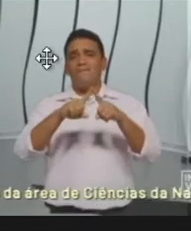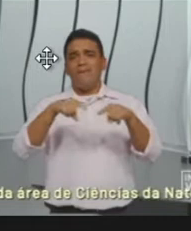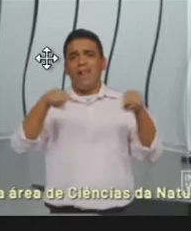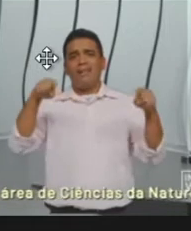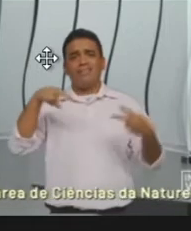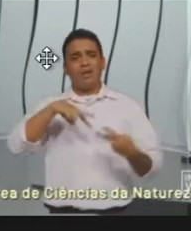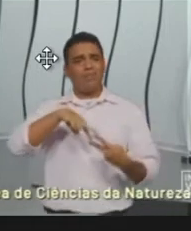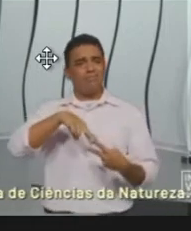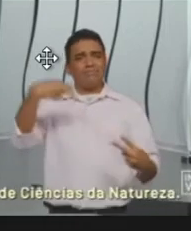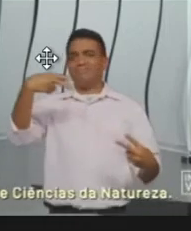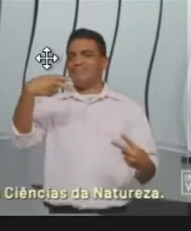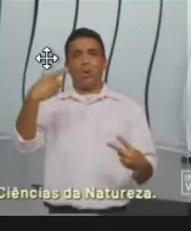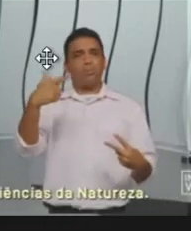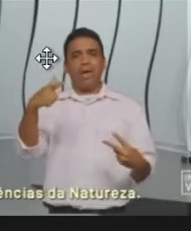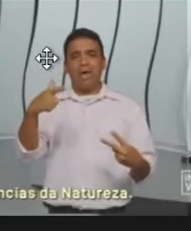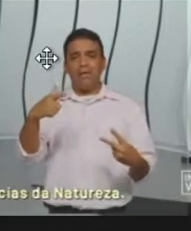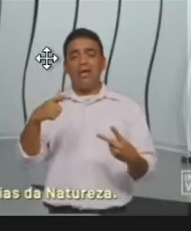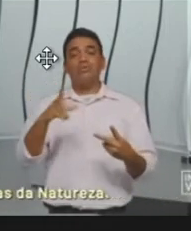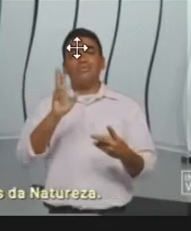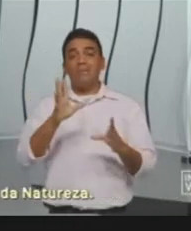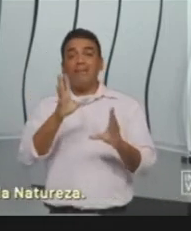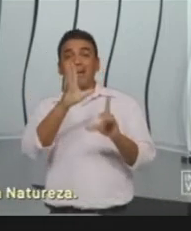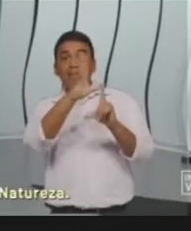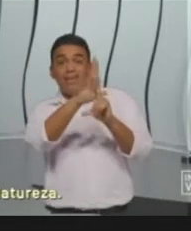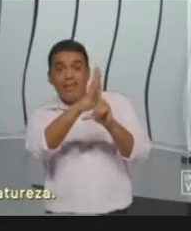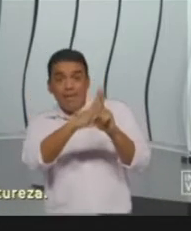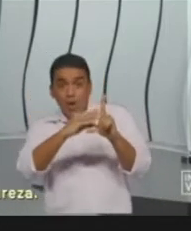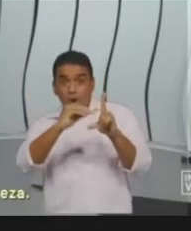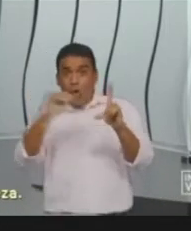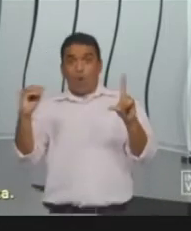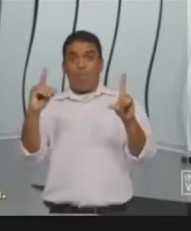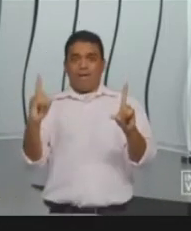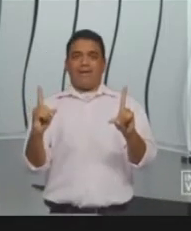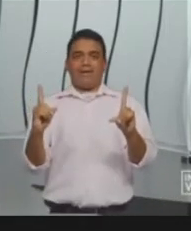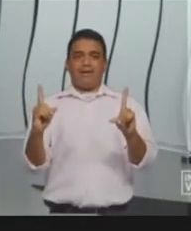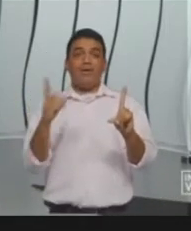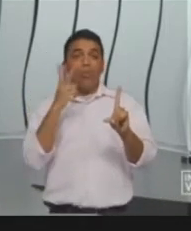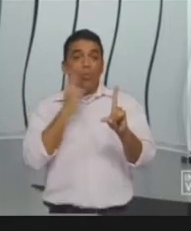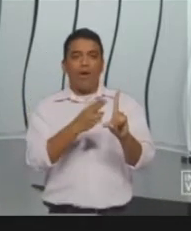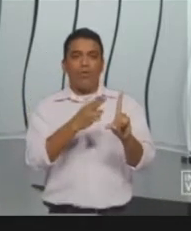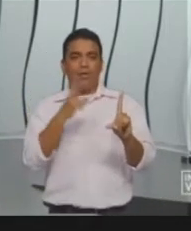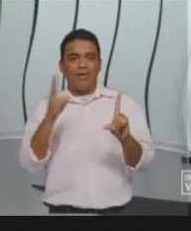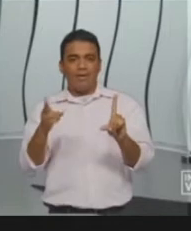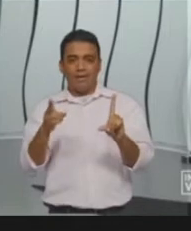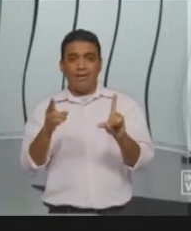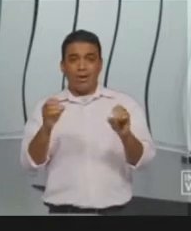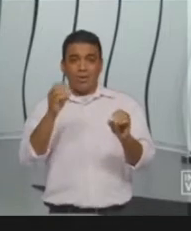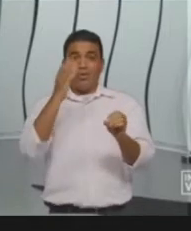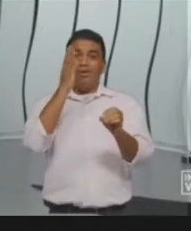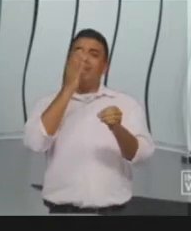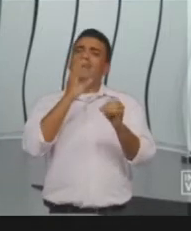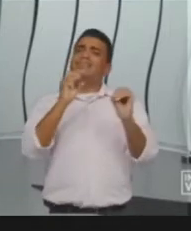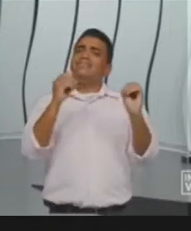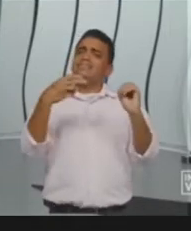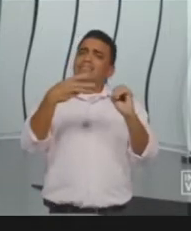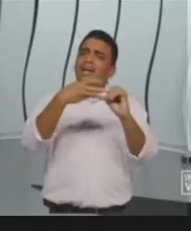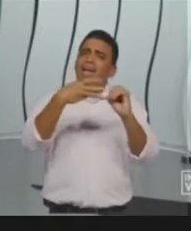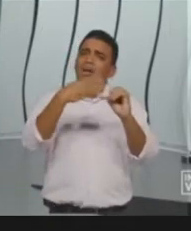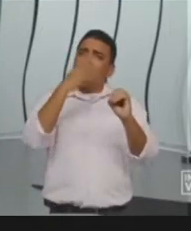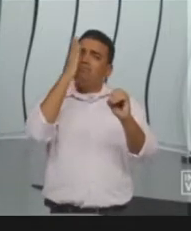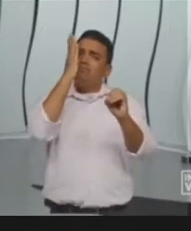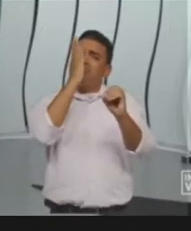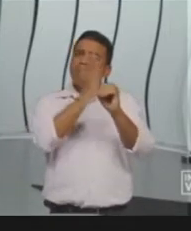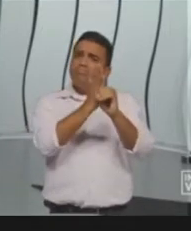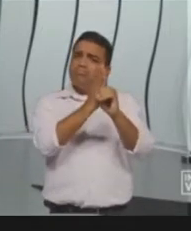indivíduos idênticos. Então, aquela célula-mãe que se dividir em duas vai dar origem a uma célula que é igualzinho a ela